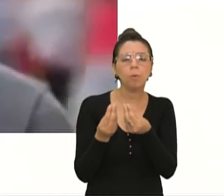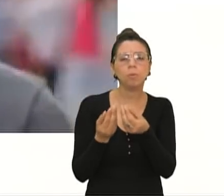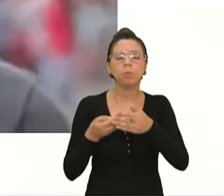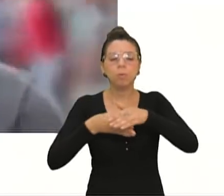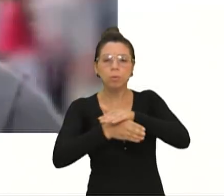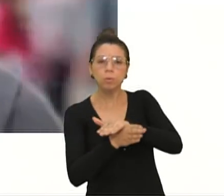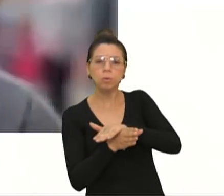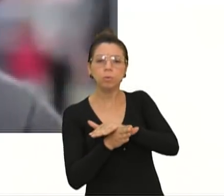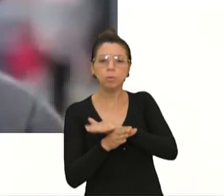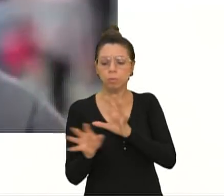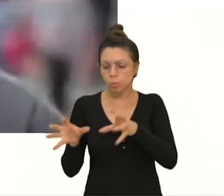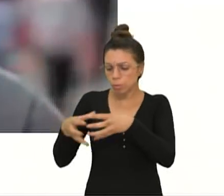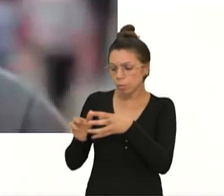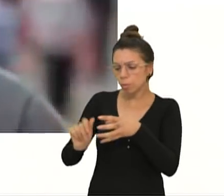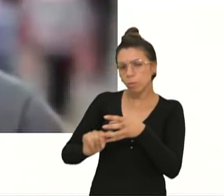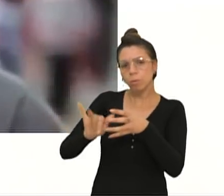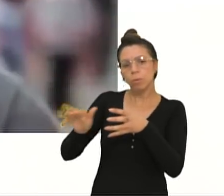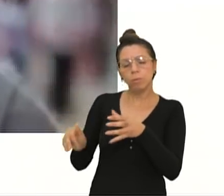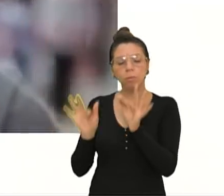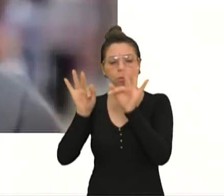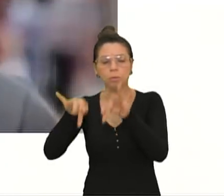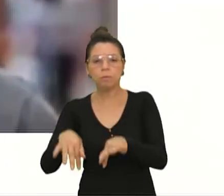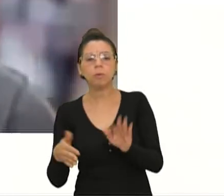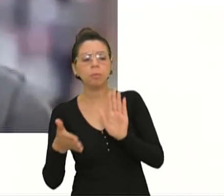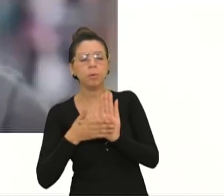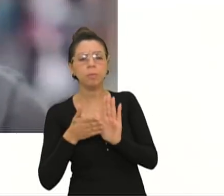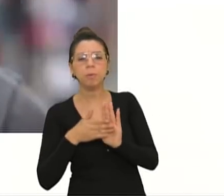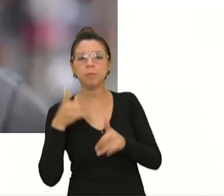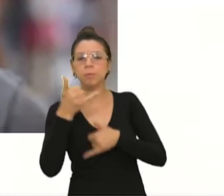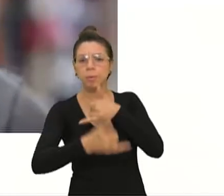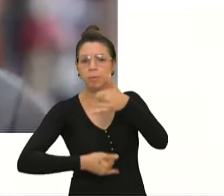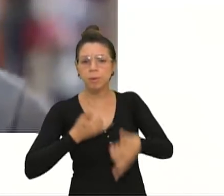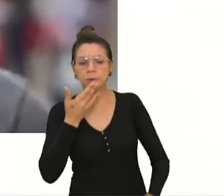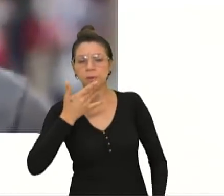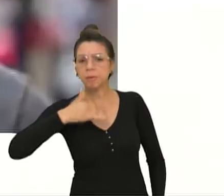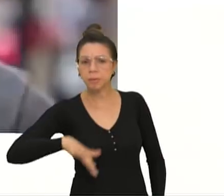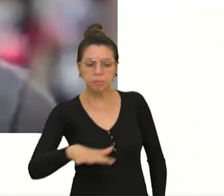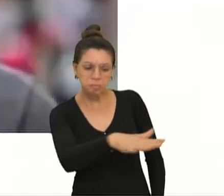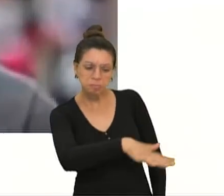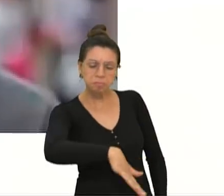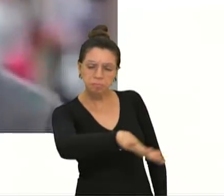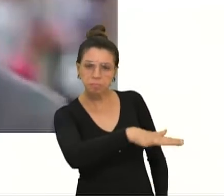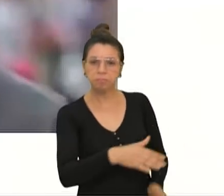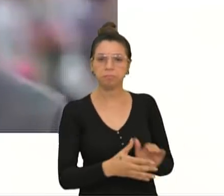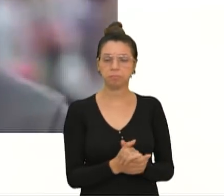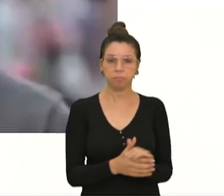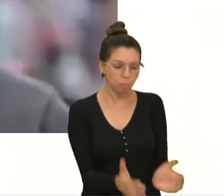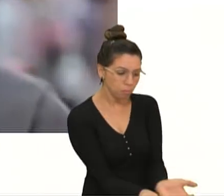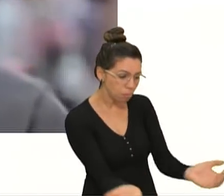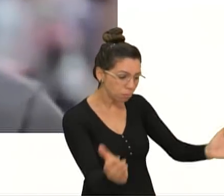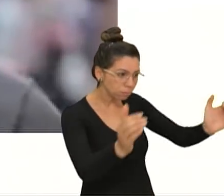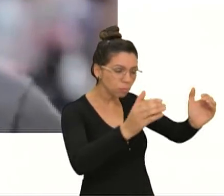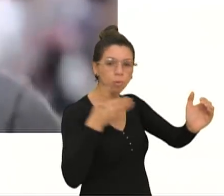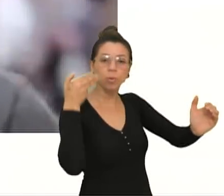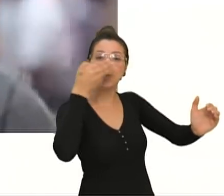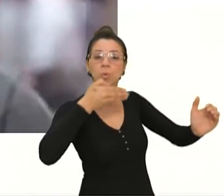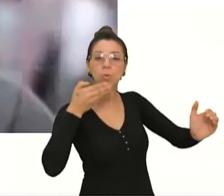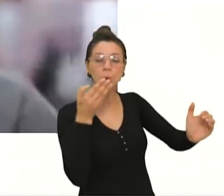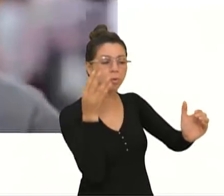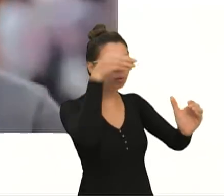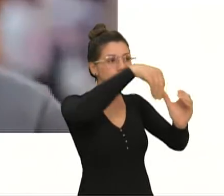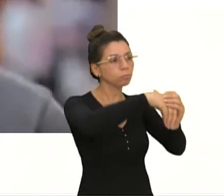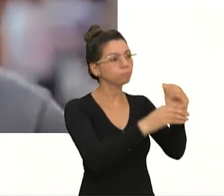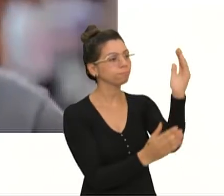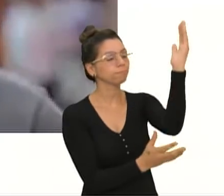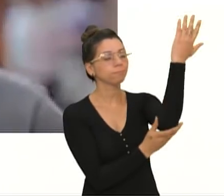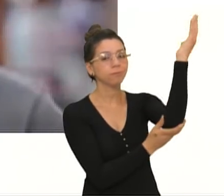africana quando, ao final dos trabalhos, propôs uma brincadeira às crianças da região. colocou um cesto cheio de doces embaixo de uma árvore e